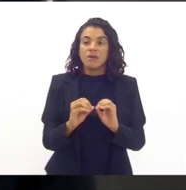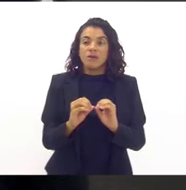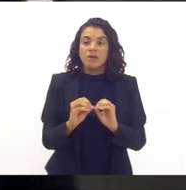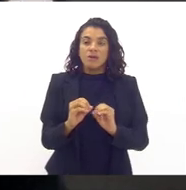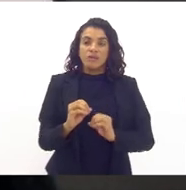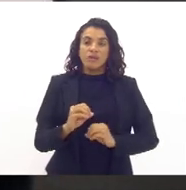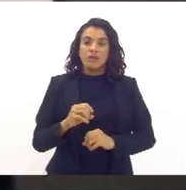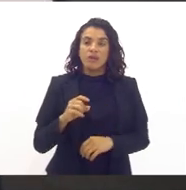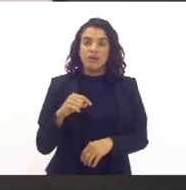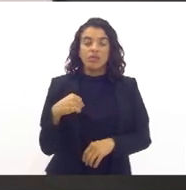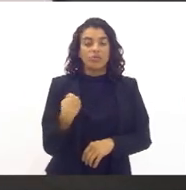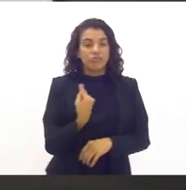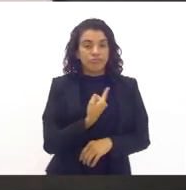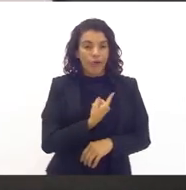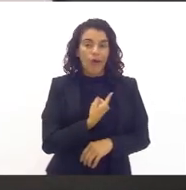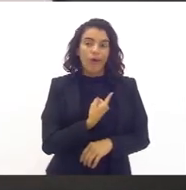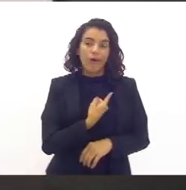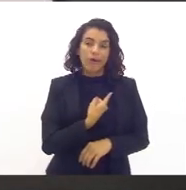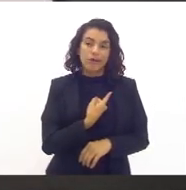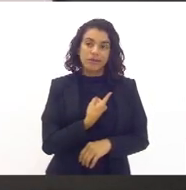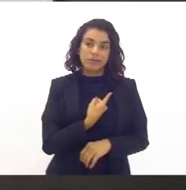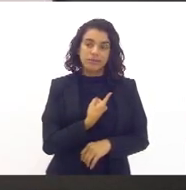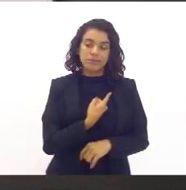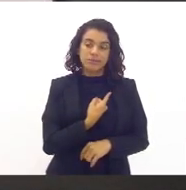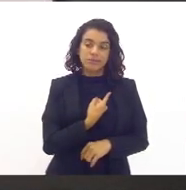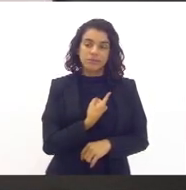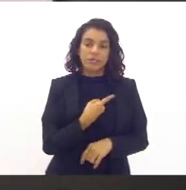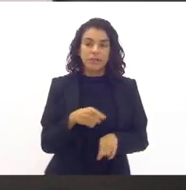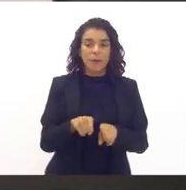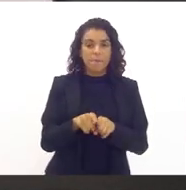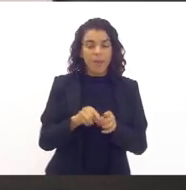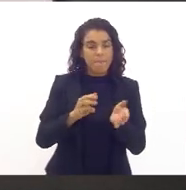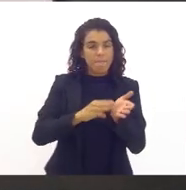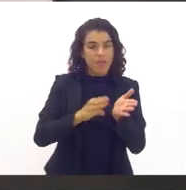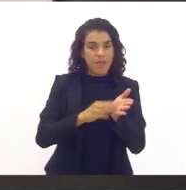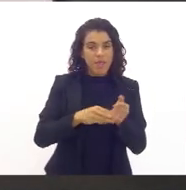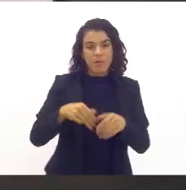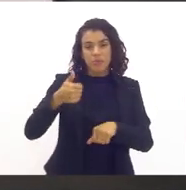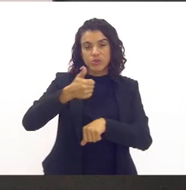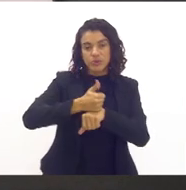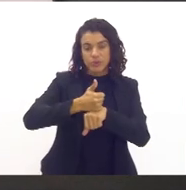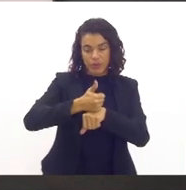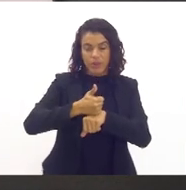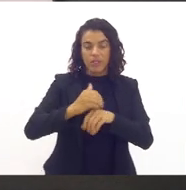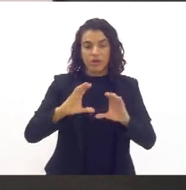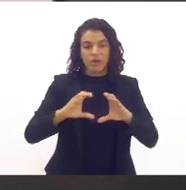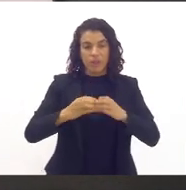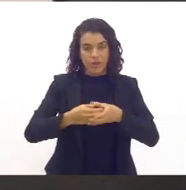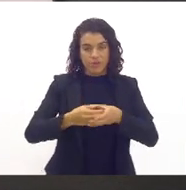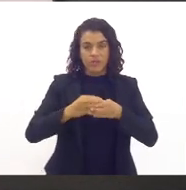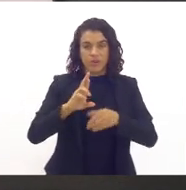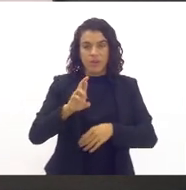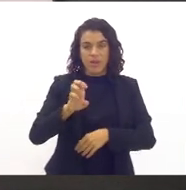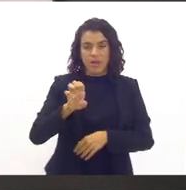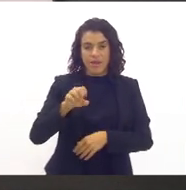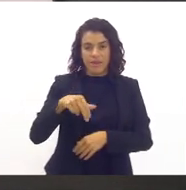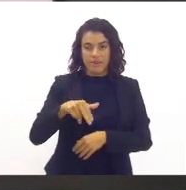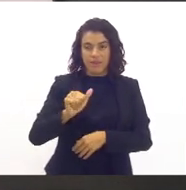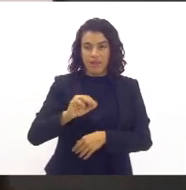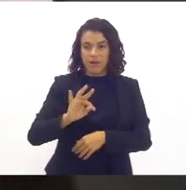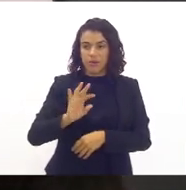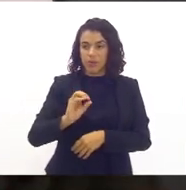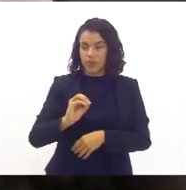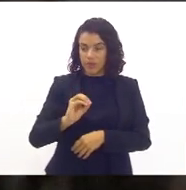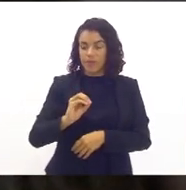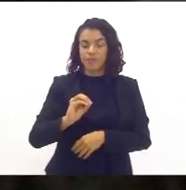nós teremos, saudar aqui membro titular da comissão, o deputado Renato, nós teremos problemas muito